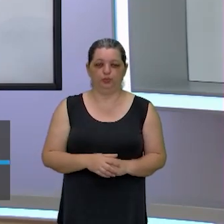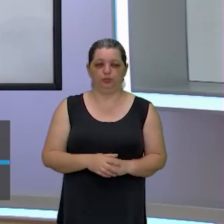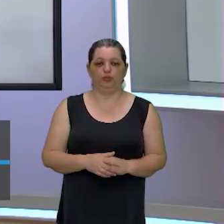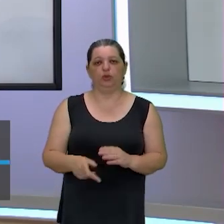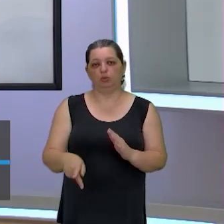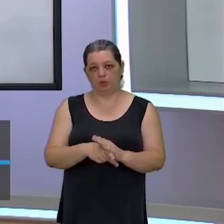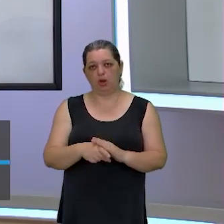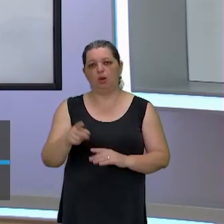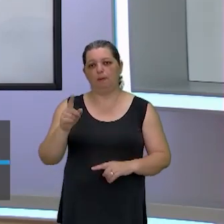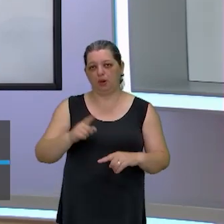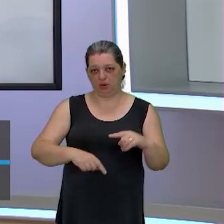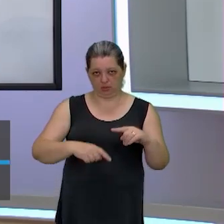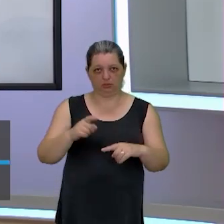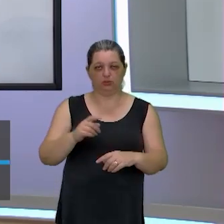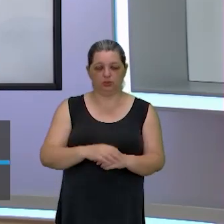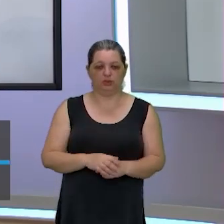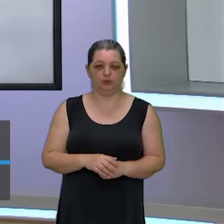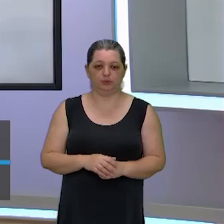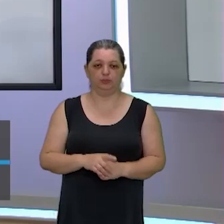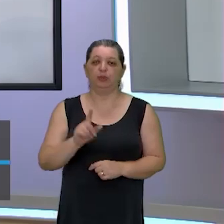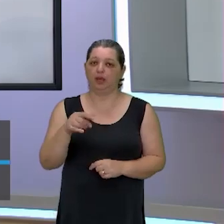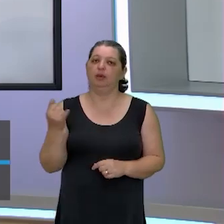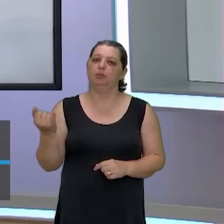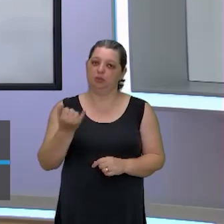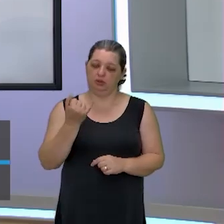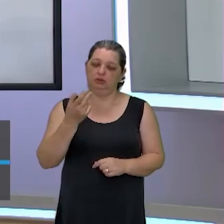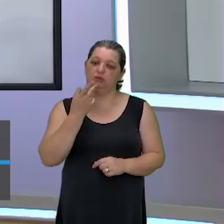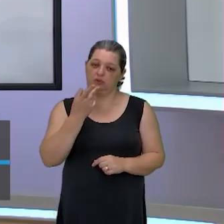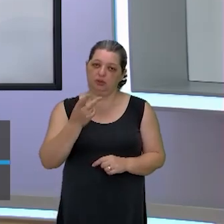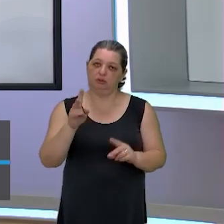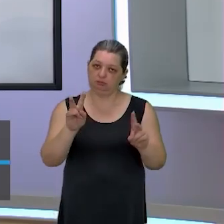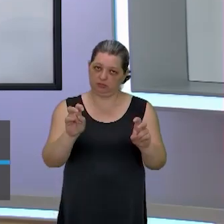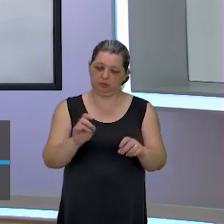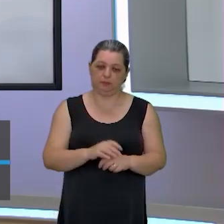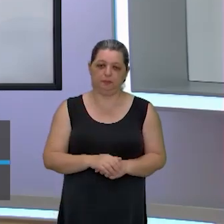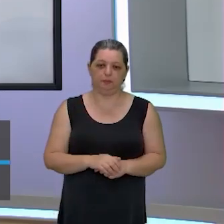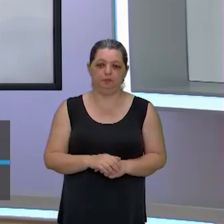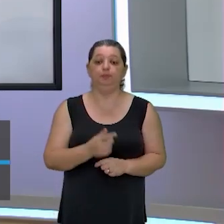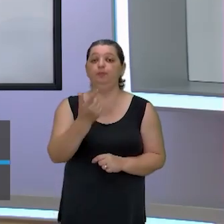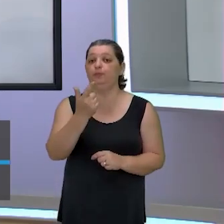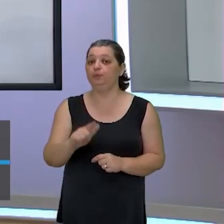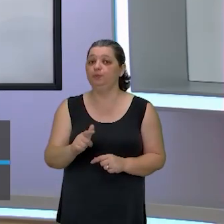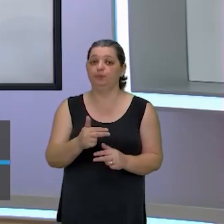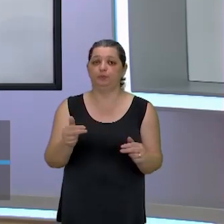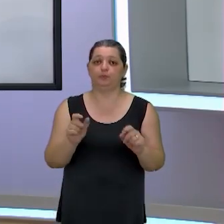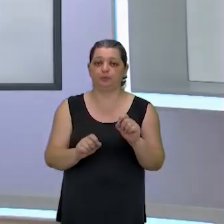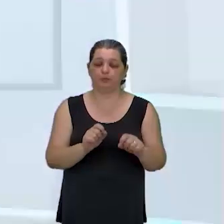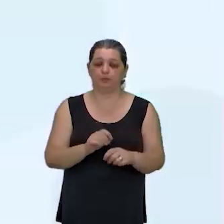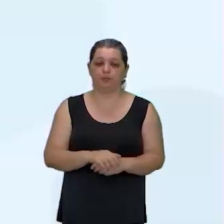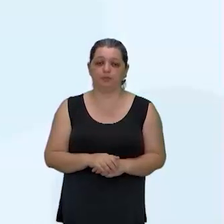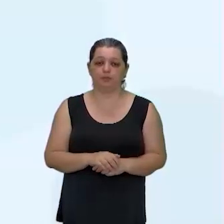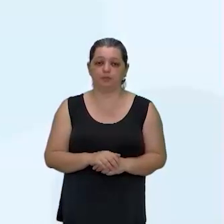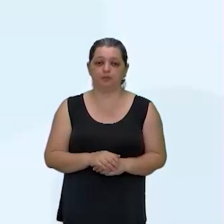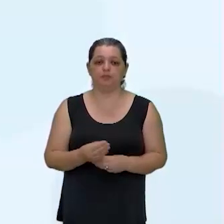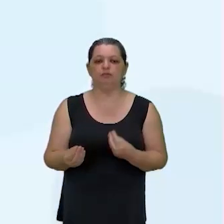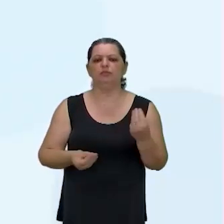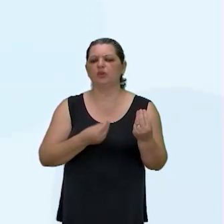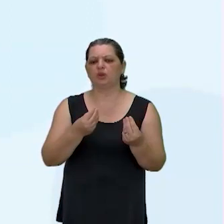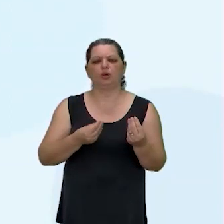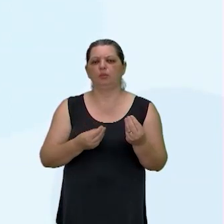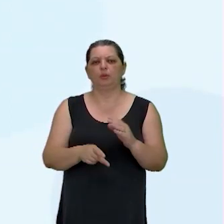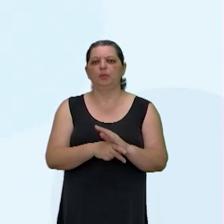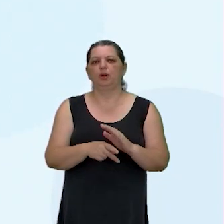instrumento tá isso é importante falar para vocês sobre a questão do timbre outra questão como que eu vou